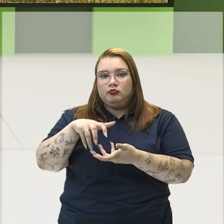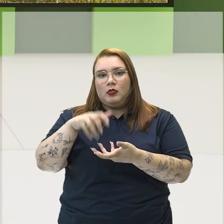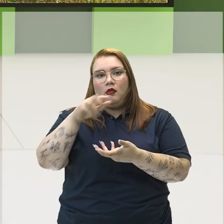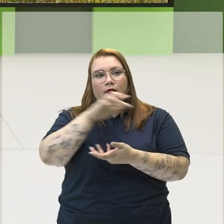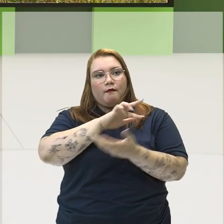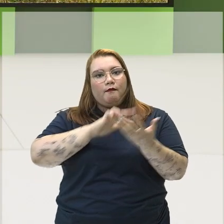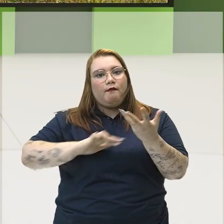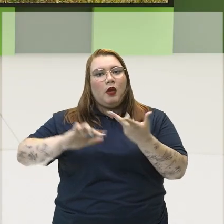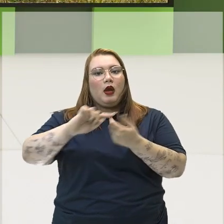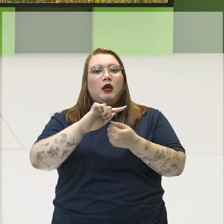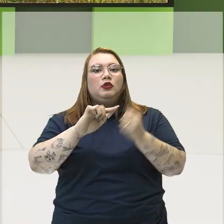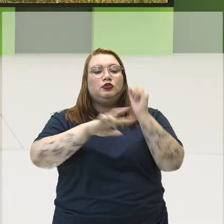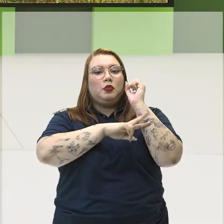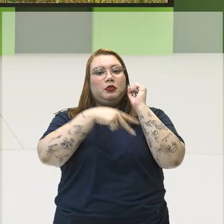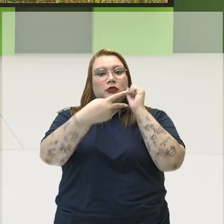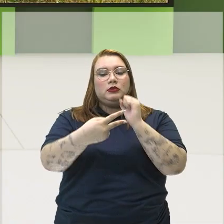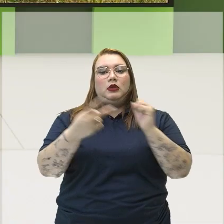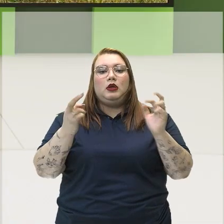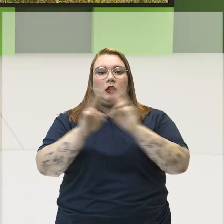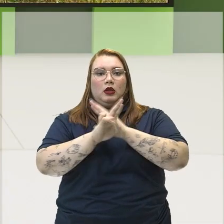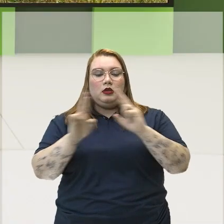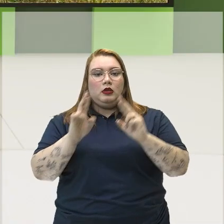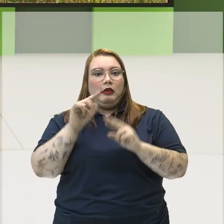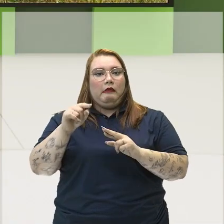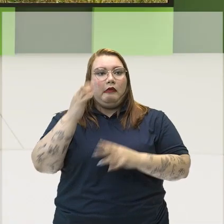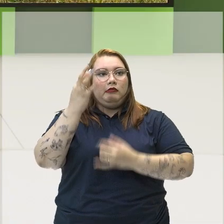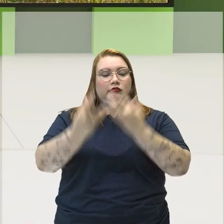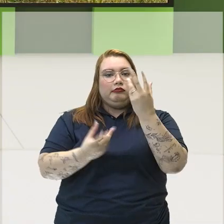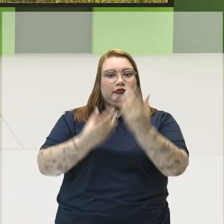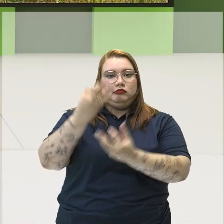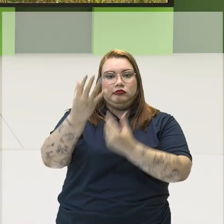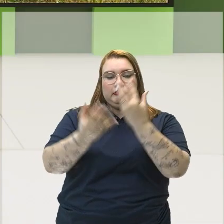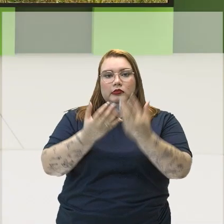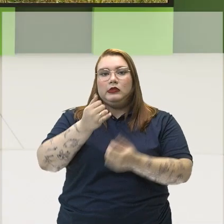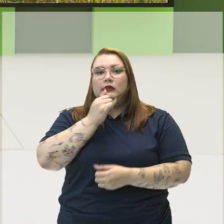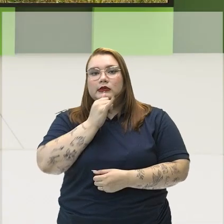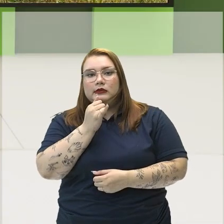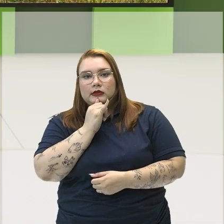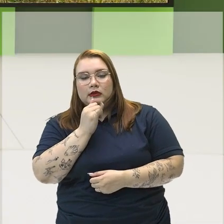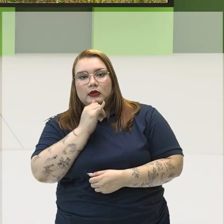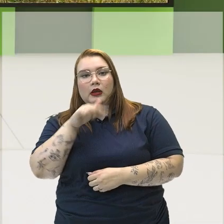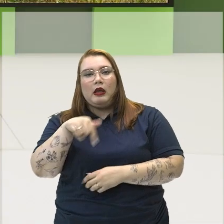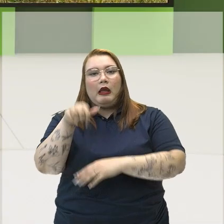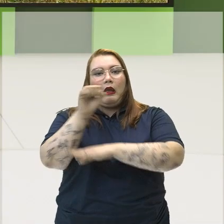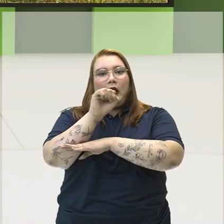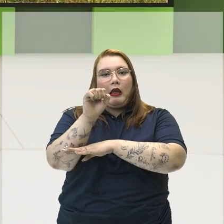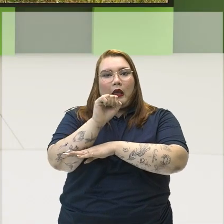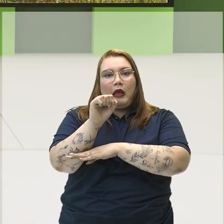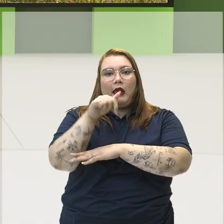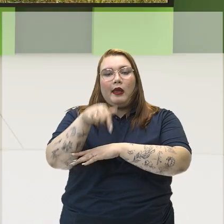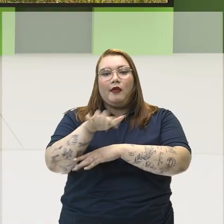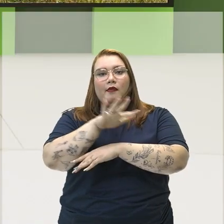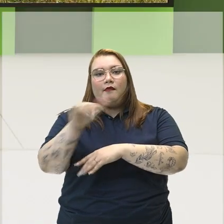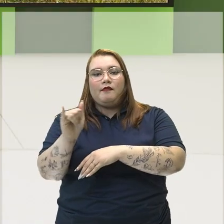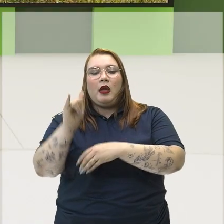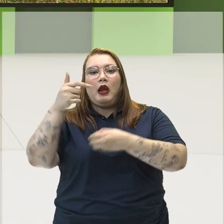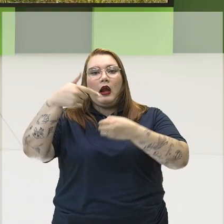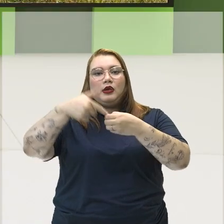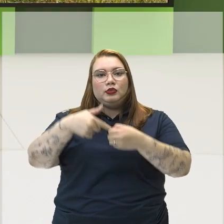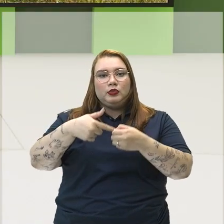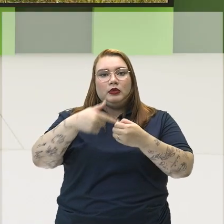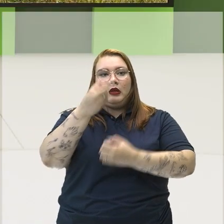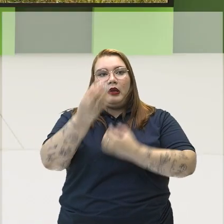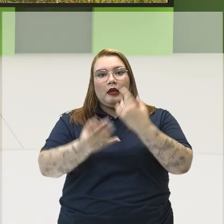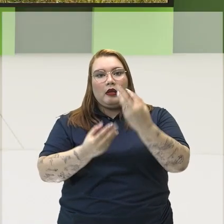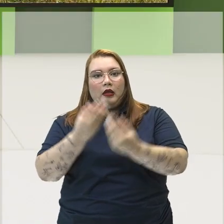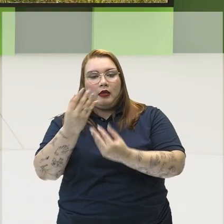consequências relacionadas a uma queimada, por exemplo. Né? Aquele carro ali que também vai queimar gasolina e